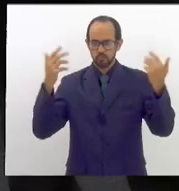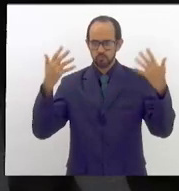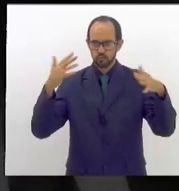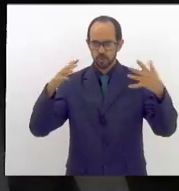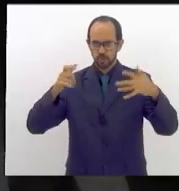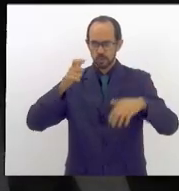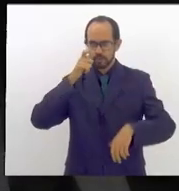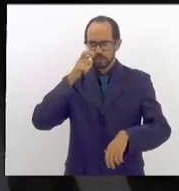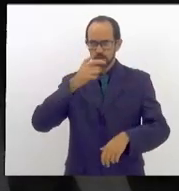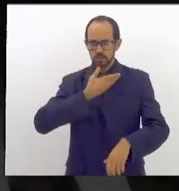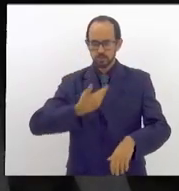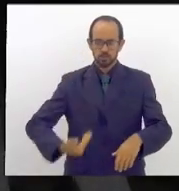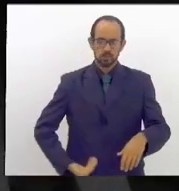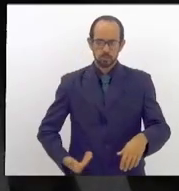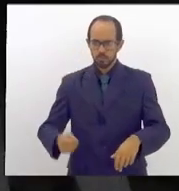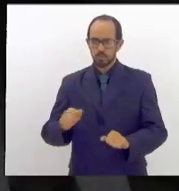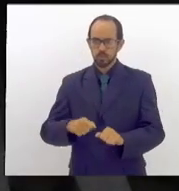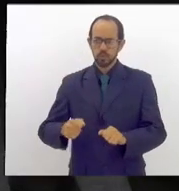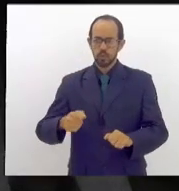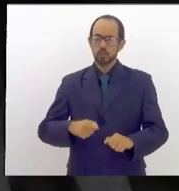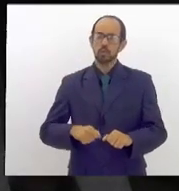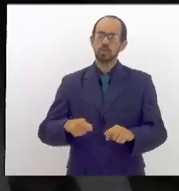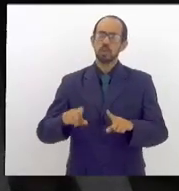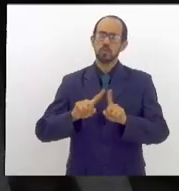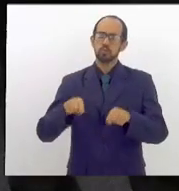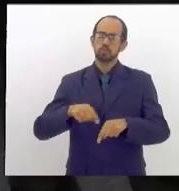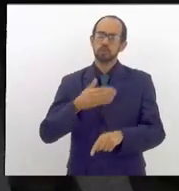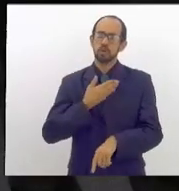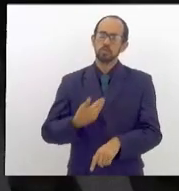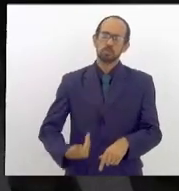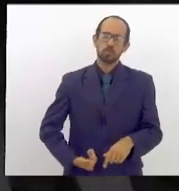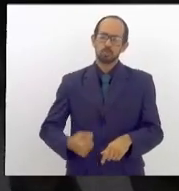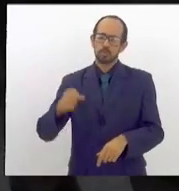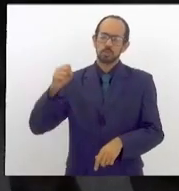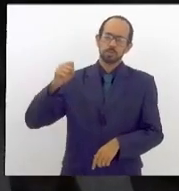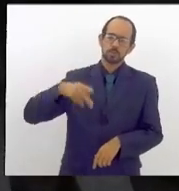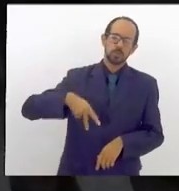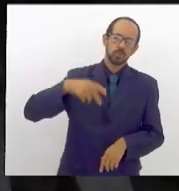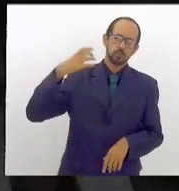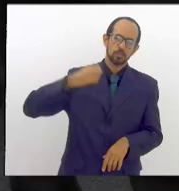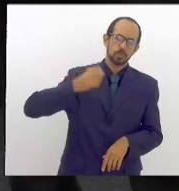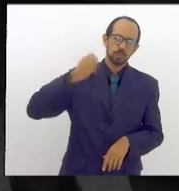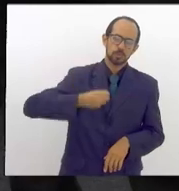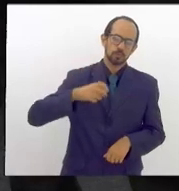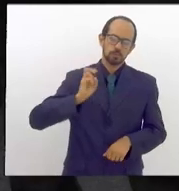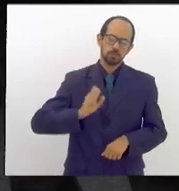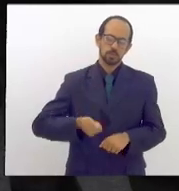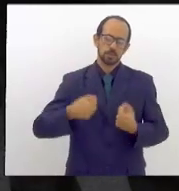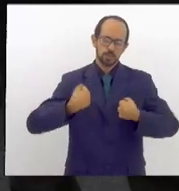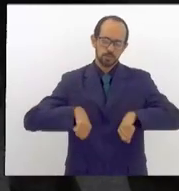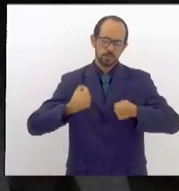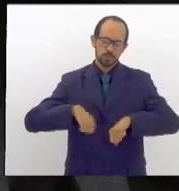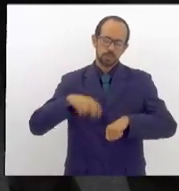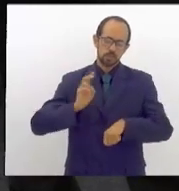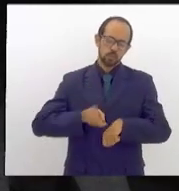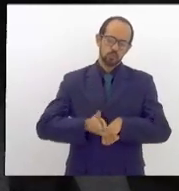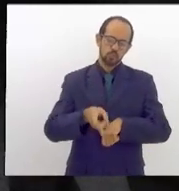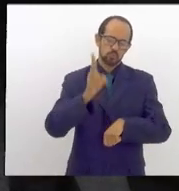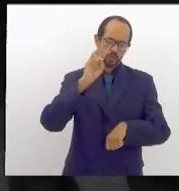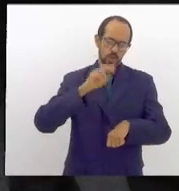o interesse público do Estado do Rio de Janeiro Viva o serviço público estadual viva as nossas aposentadorias e pensões tem que ser preservadas agora e pro